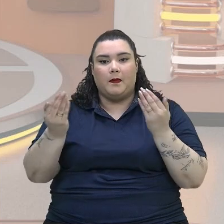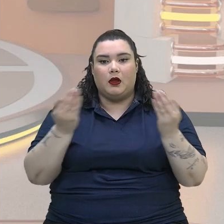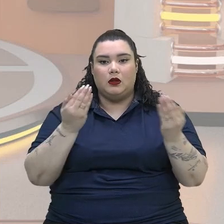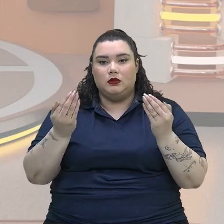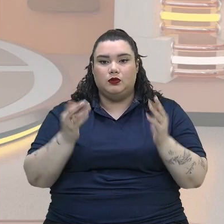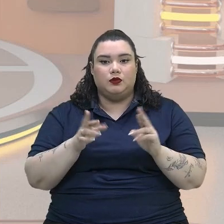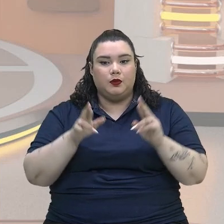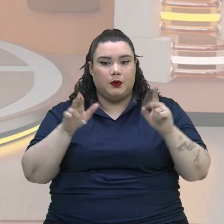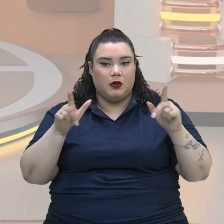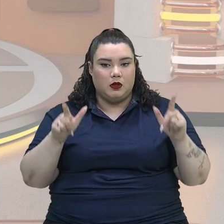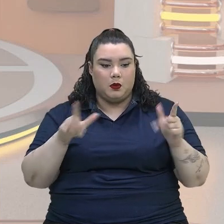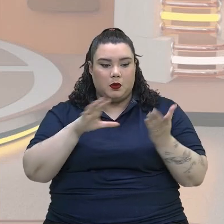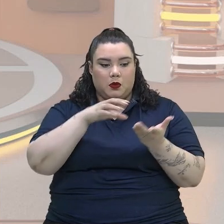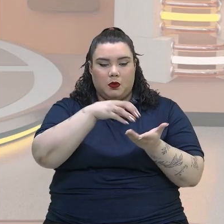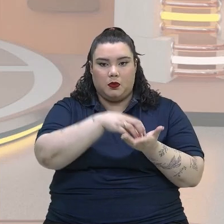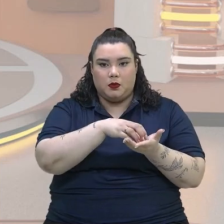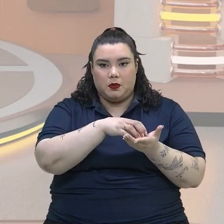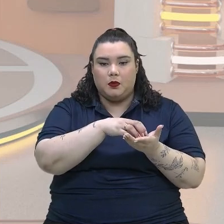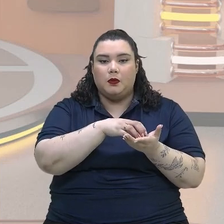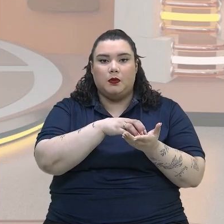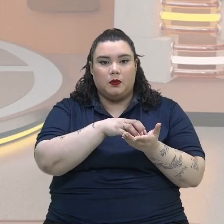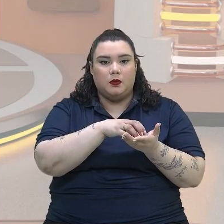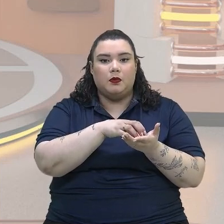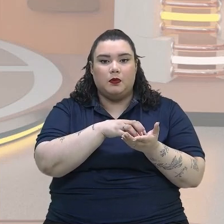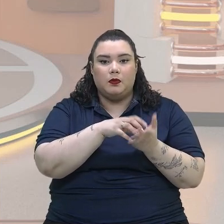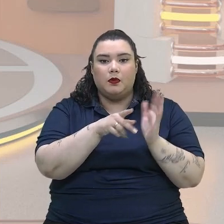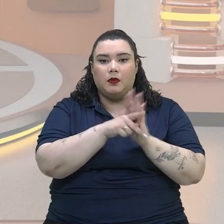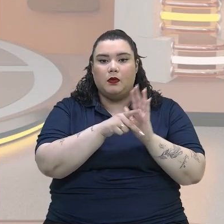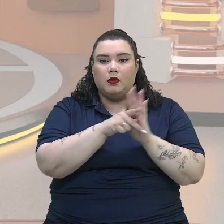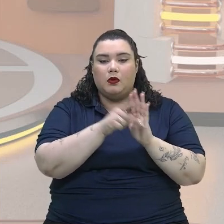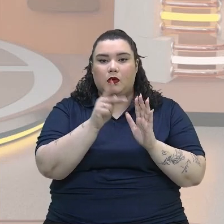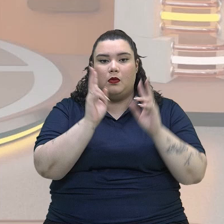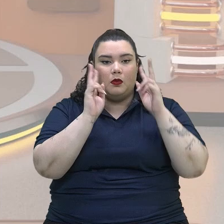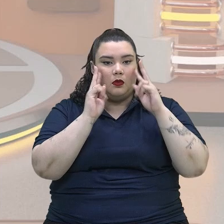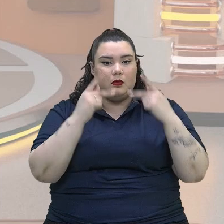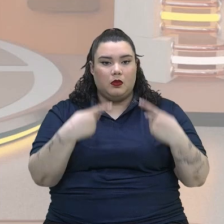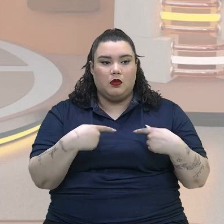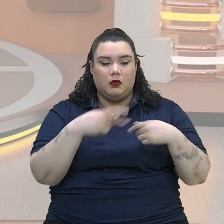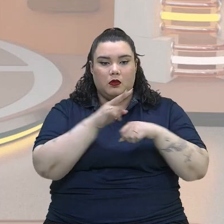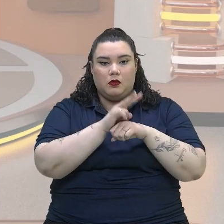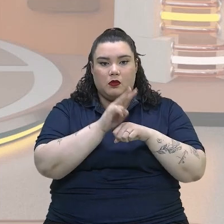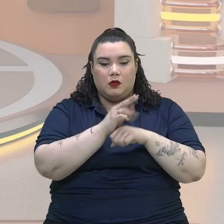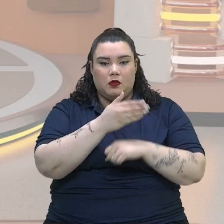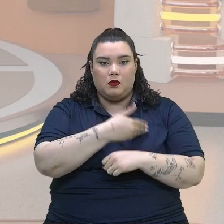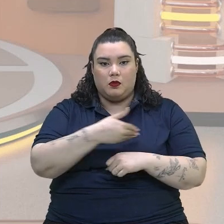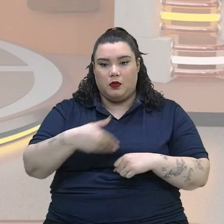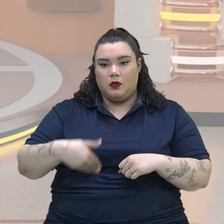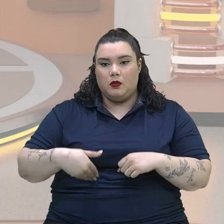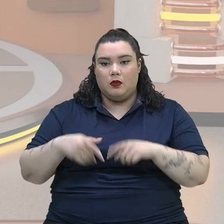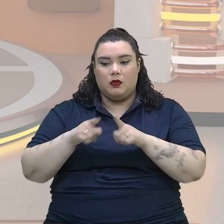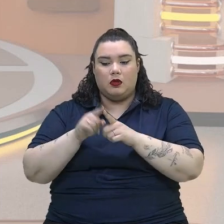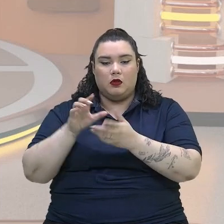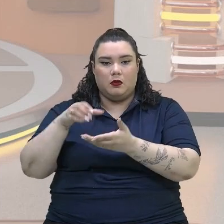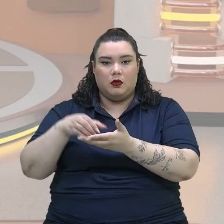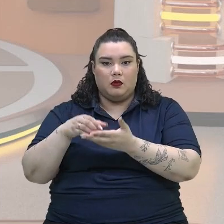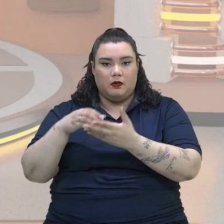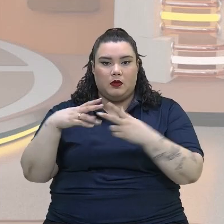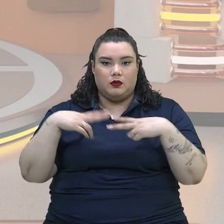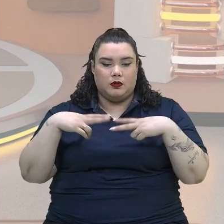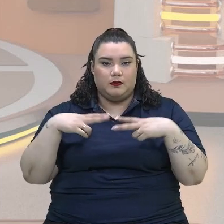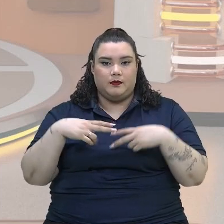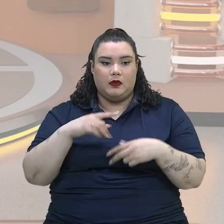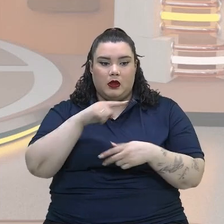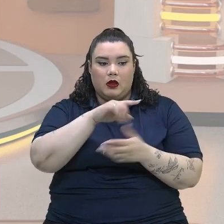mostrar a diferença entre os órgãos de proteção humanitária, os públicos e os privados. Os órgãos públicos são